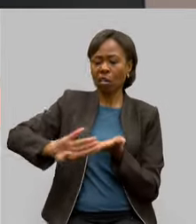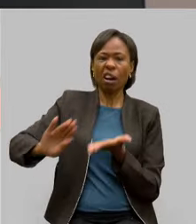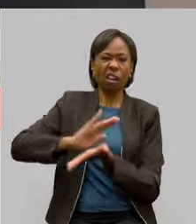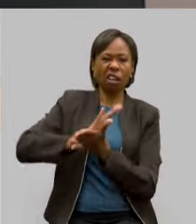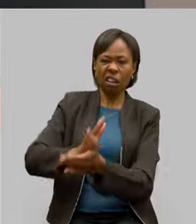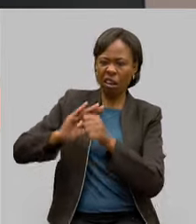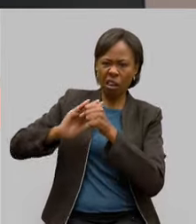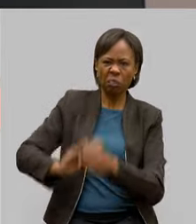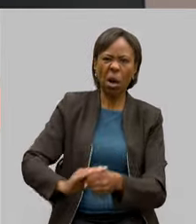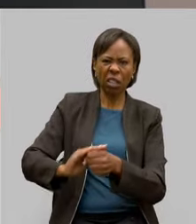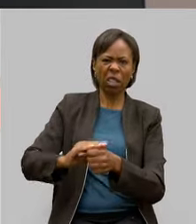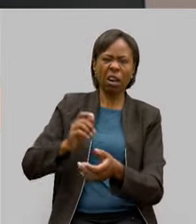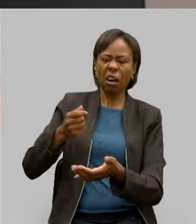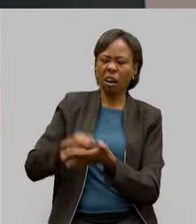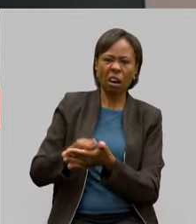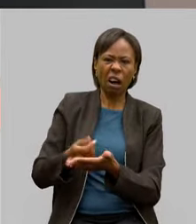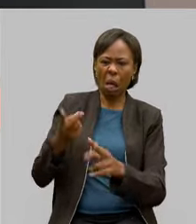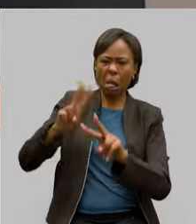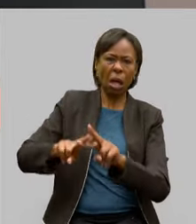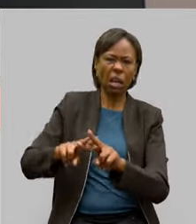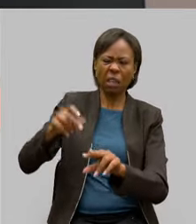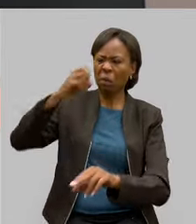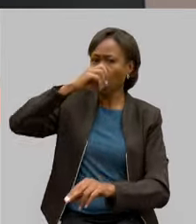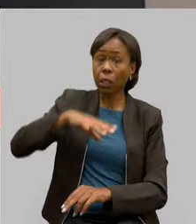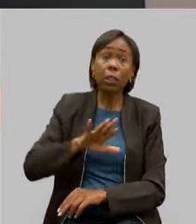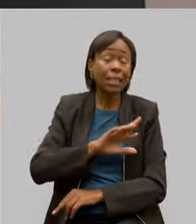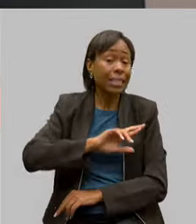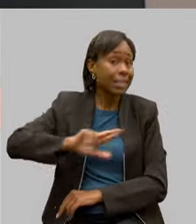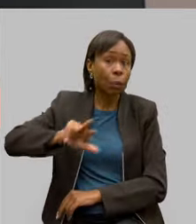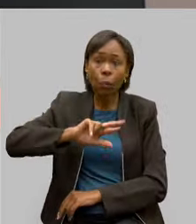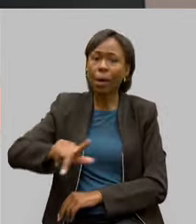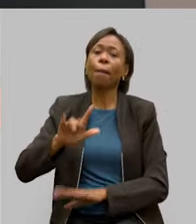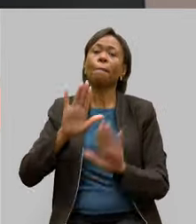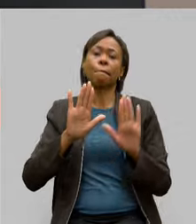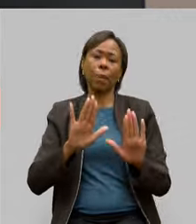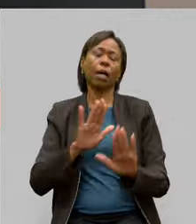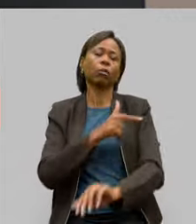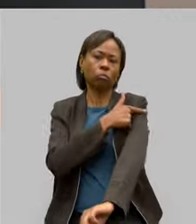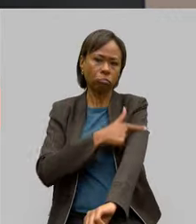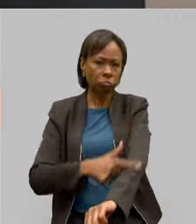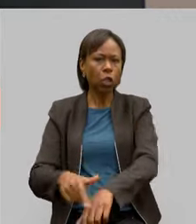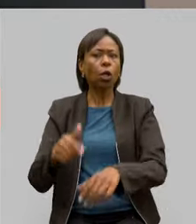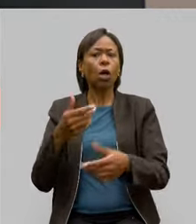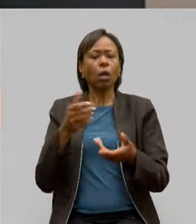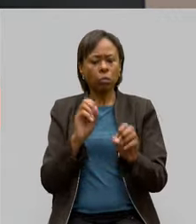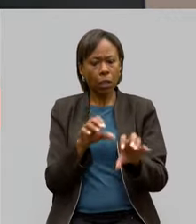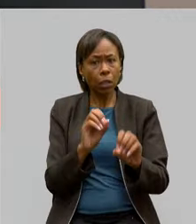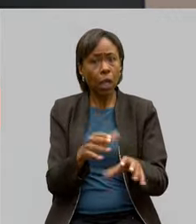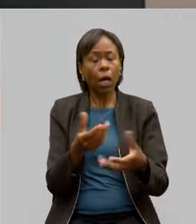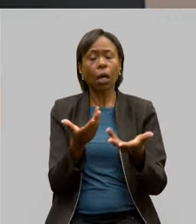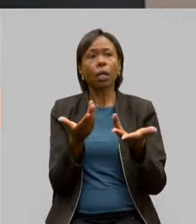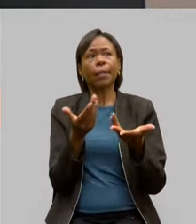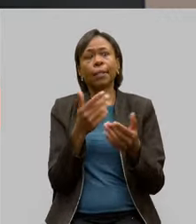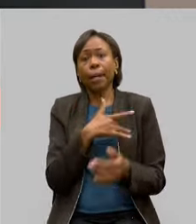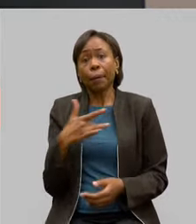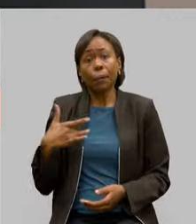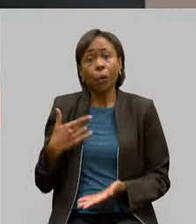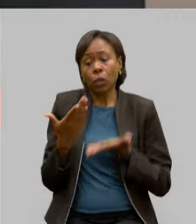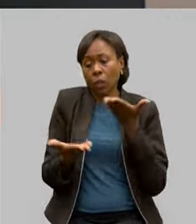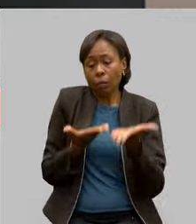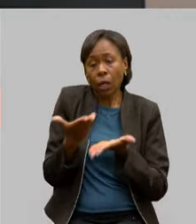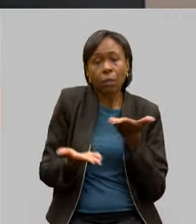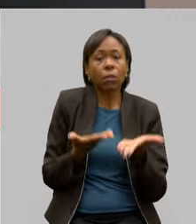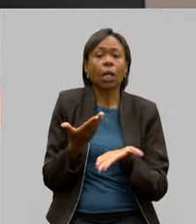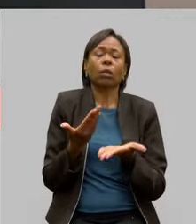repressão encarceramento e violência mas sim através da educação da Saúde da prevenção do tratamento e